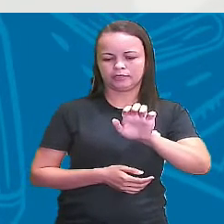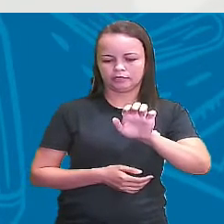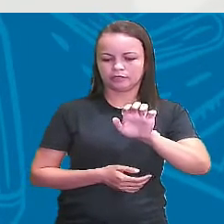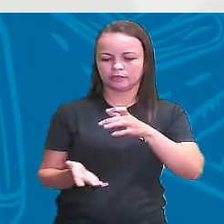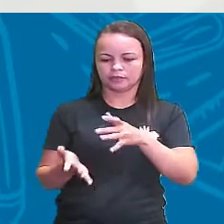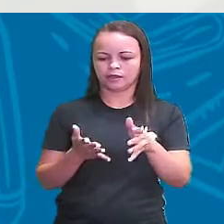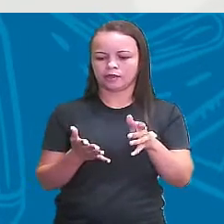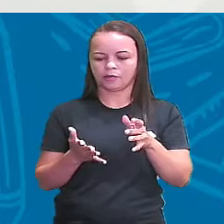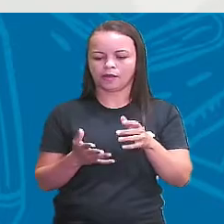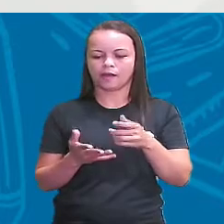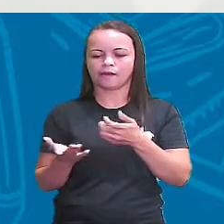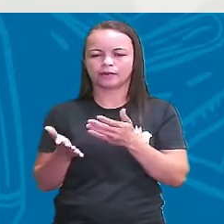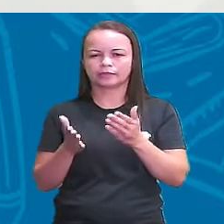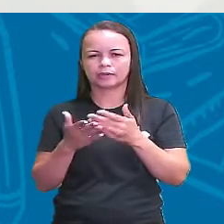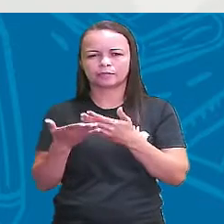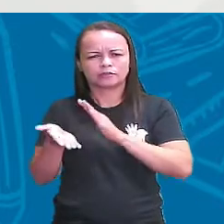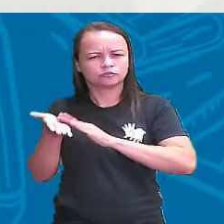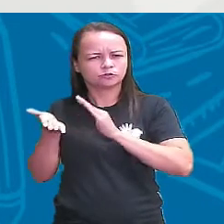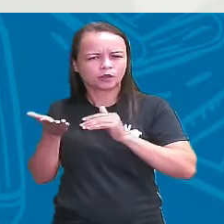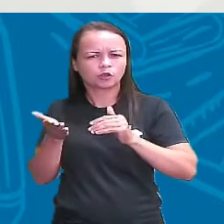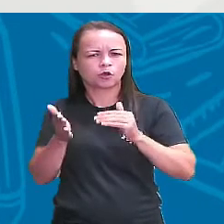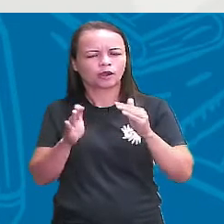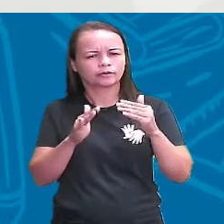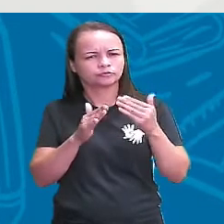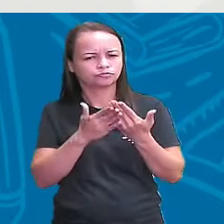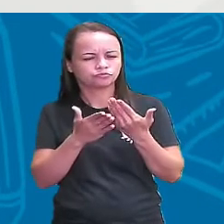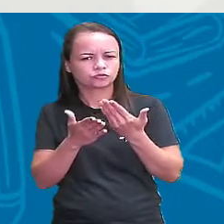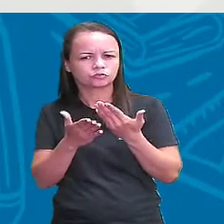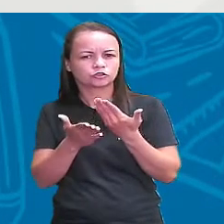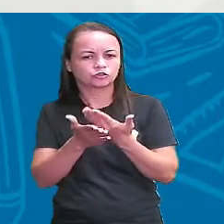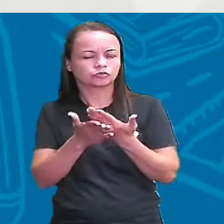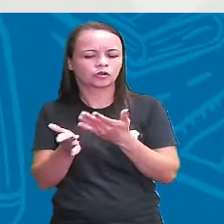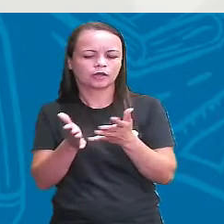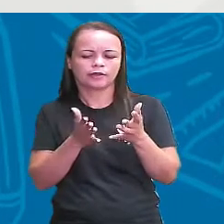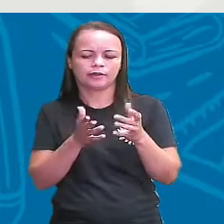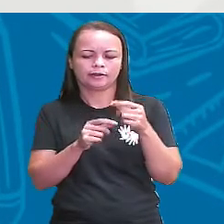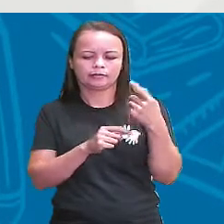Espanhola, certo? Que é a academia que